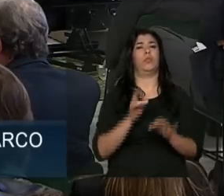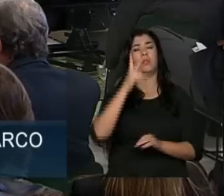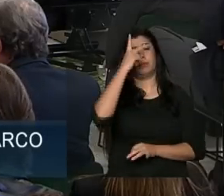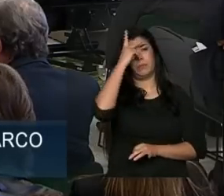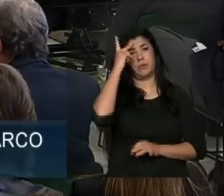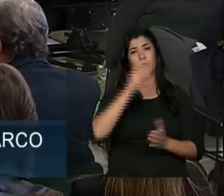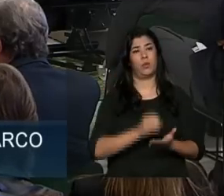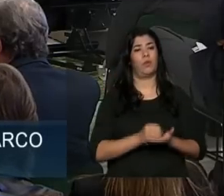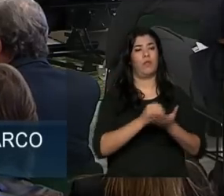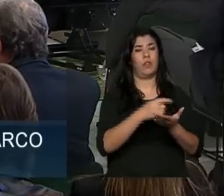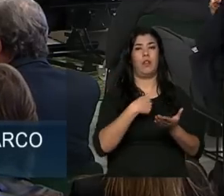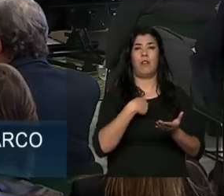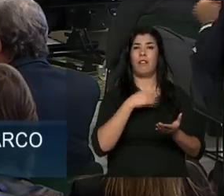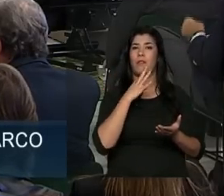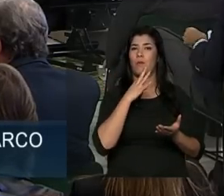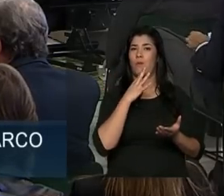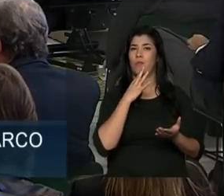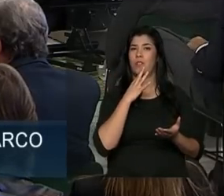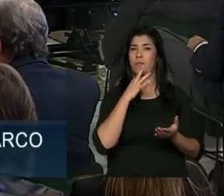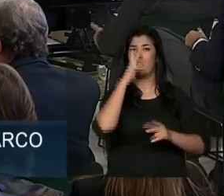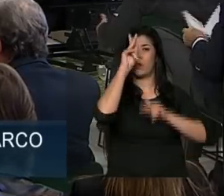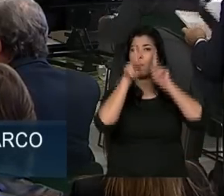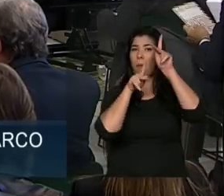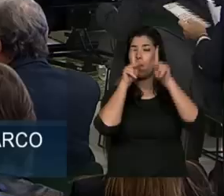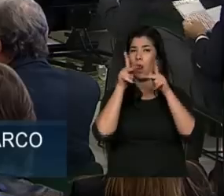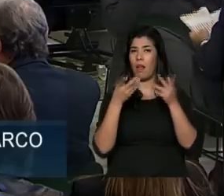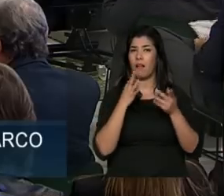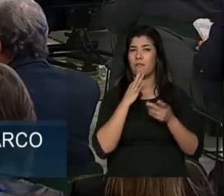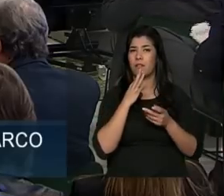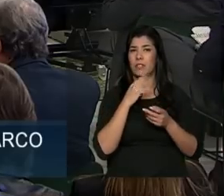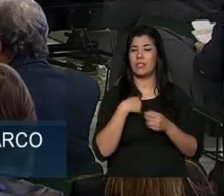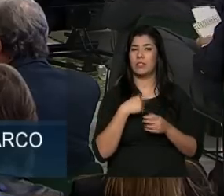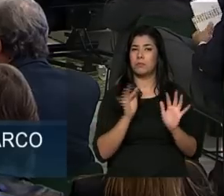boa fé o seu conhecimento tradicional, e